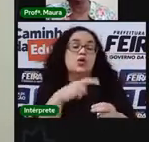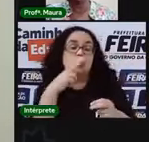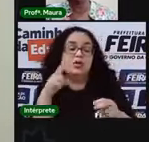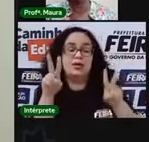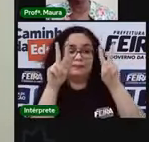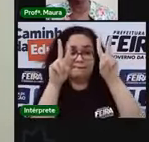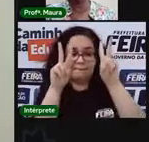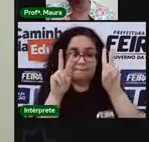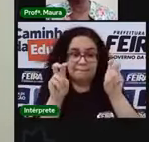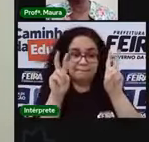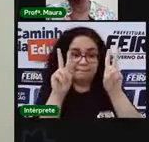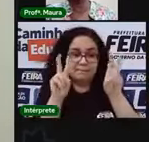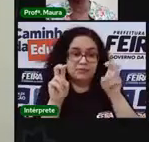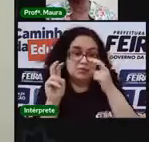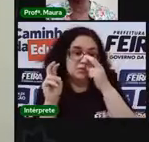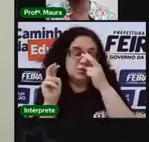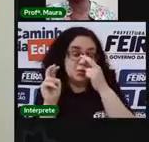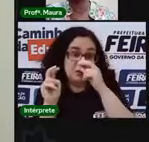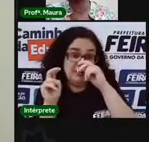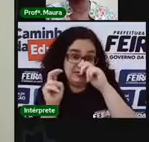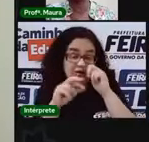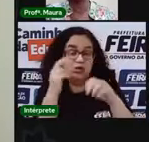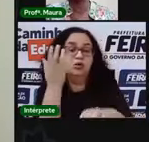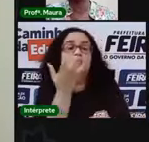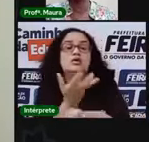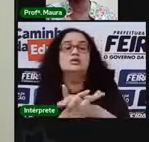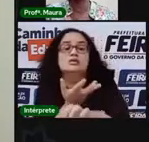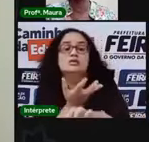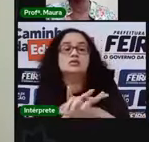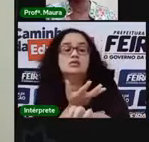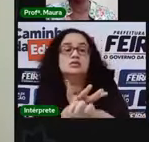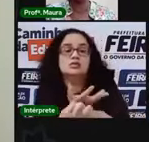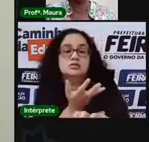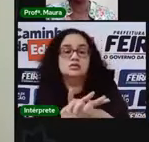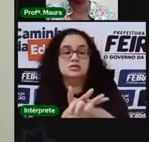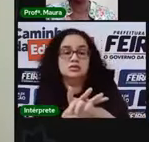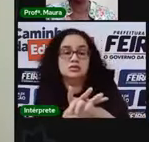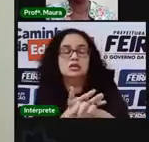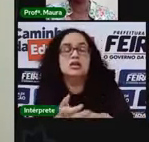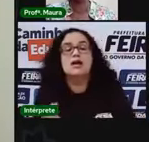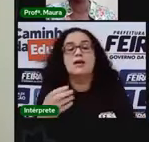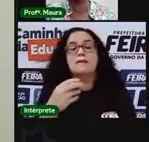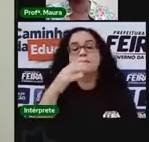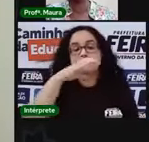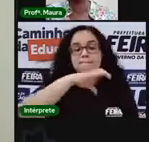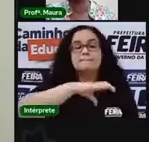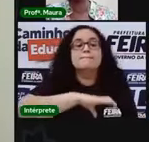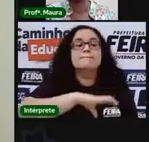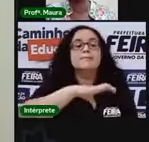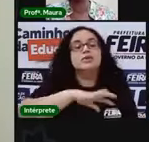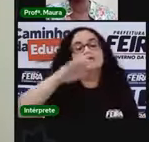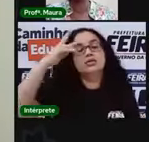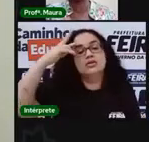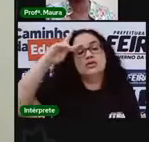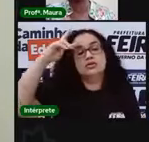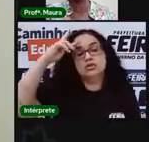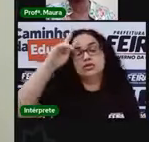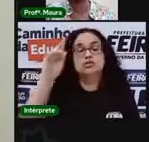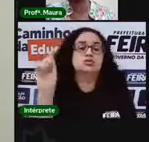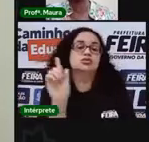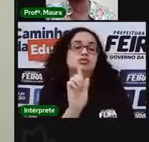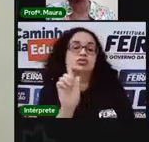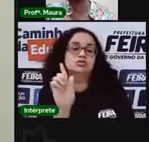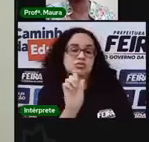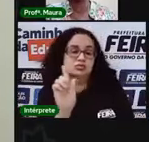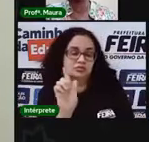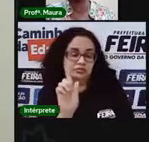tema, aí você vai ver qual é a disciplina que eu vou colocar isso aqui logo. Vou colocar em língua portuguesa, vou colocar em história, vou colocar em geografia. Naquela que você